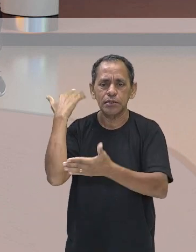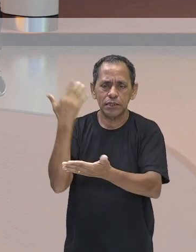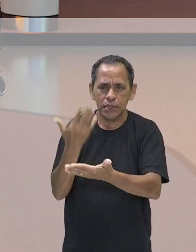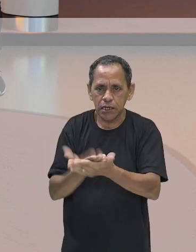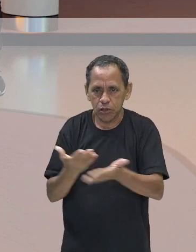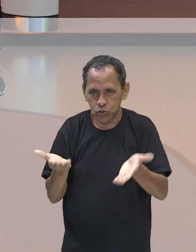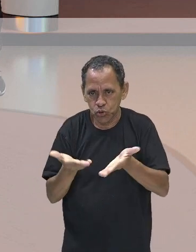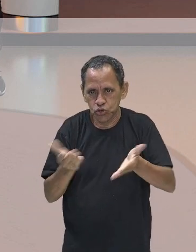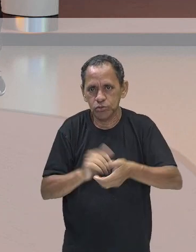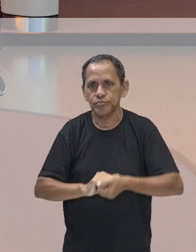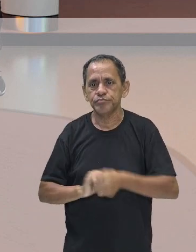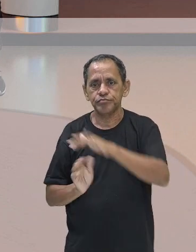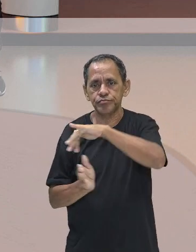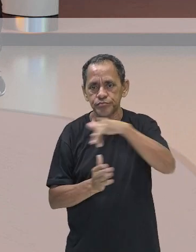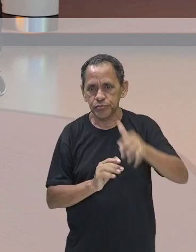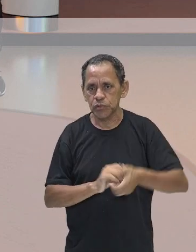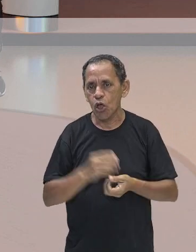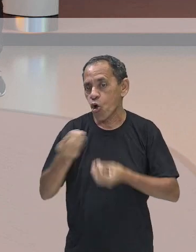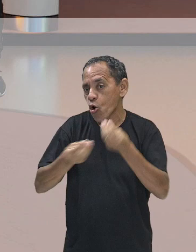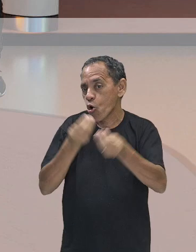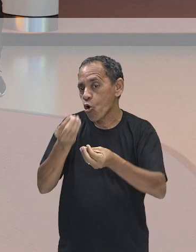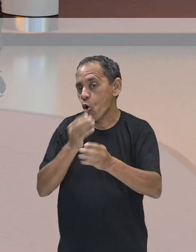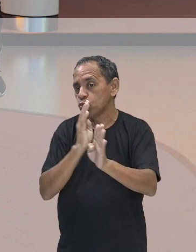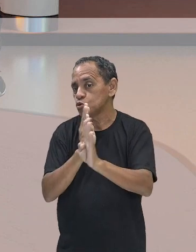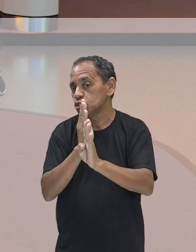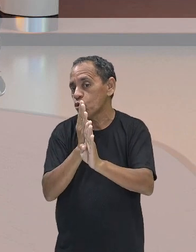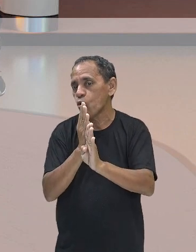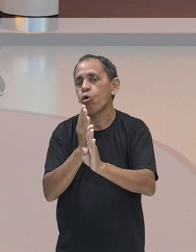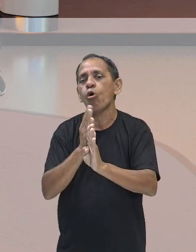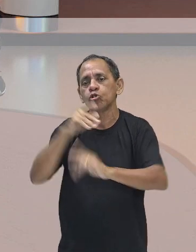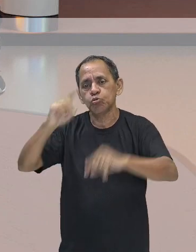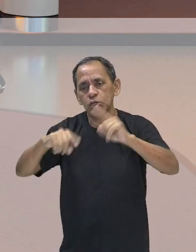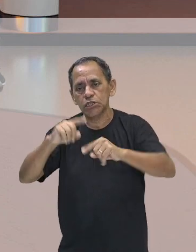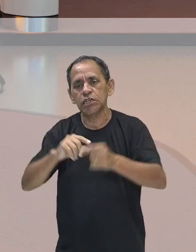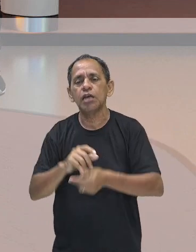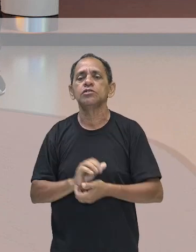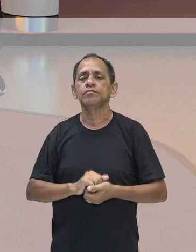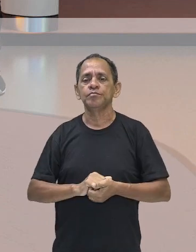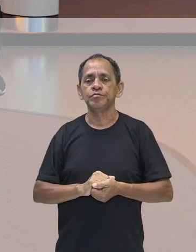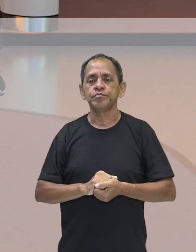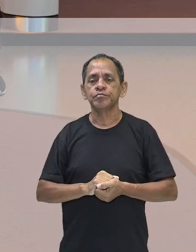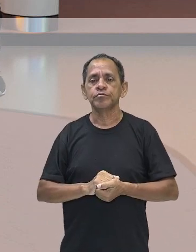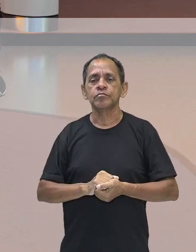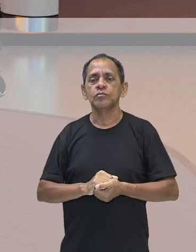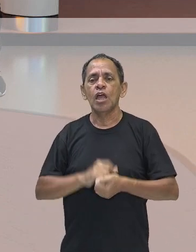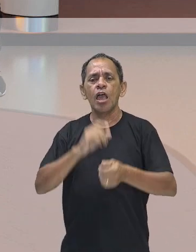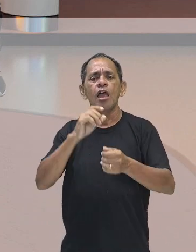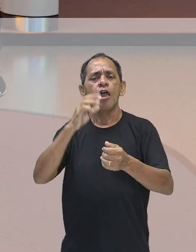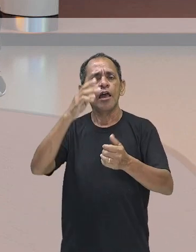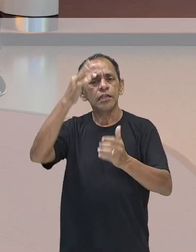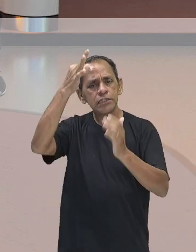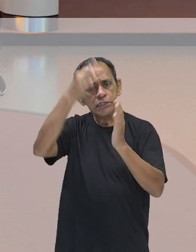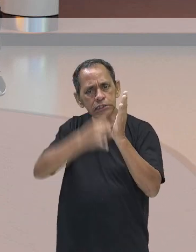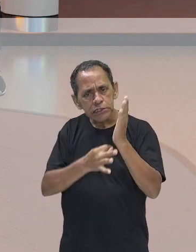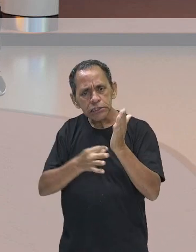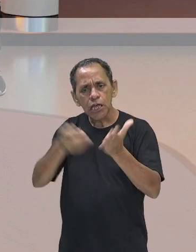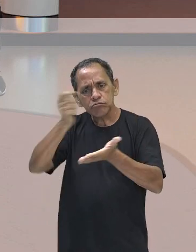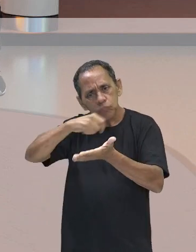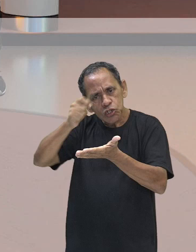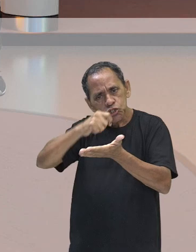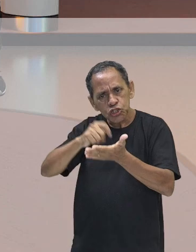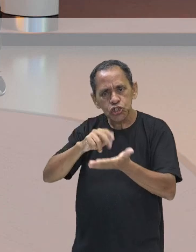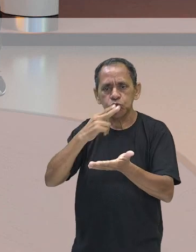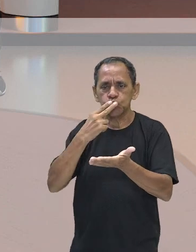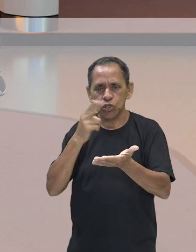sobre as fontes históricas, dessa vez, fontes escritas. Vamos lá, gente. As fontes escritas, as cartas, os